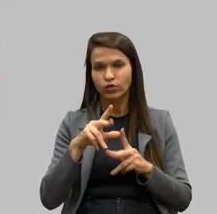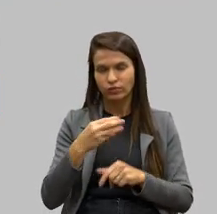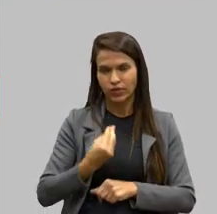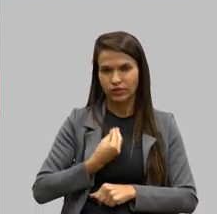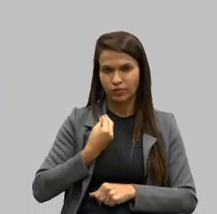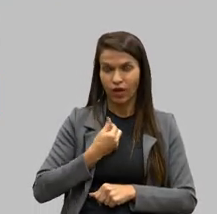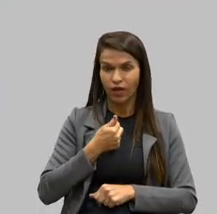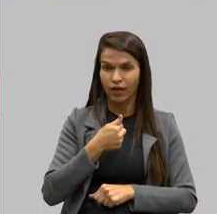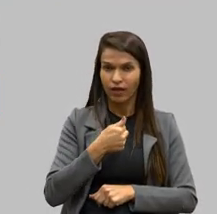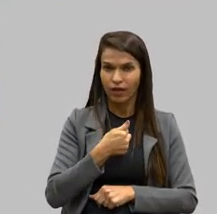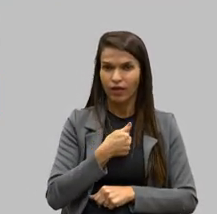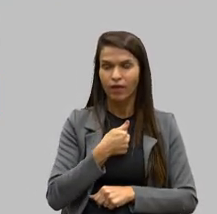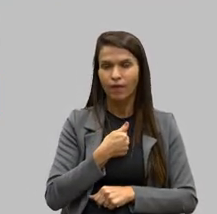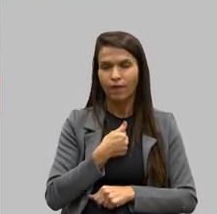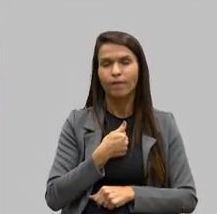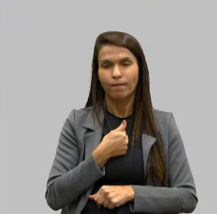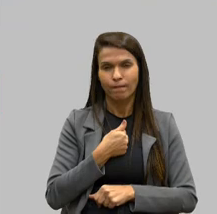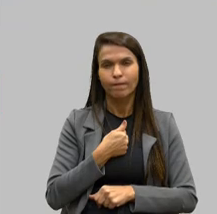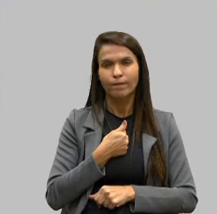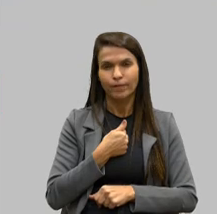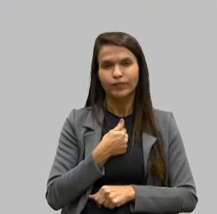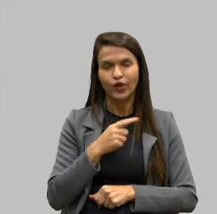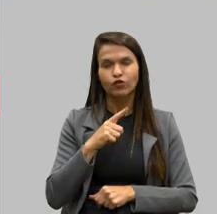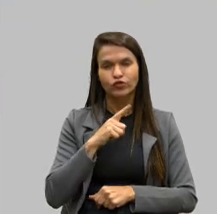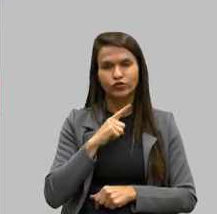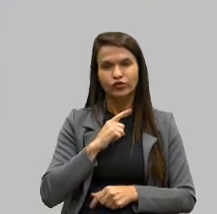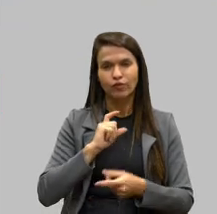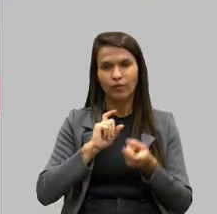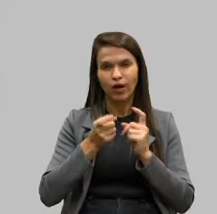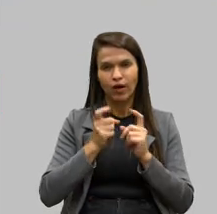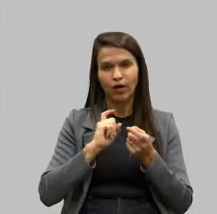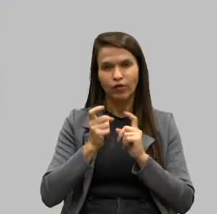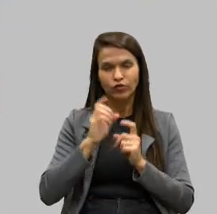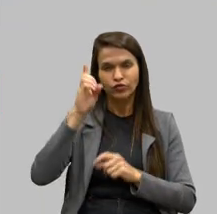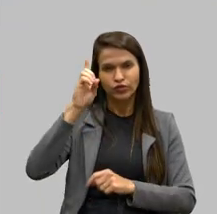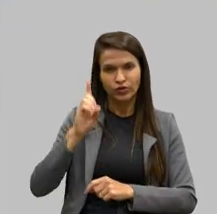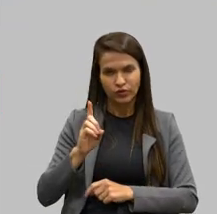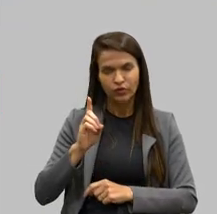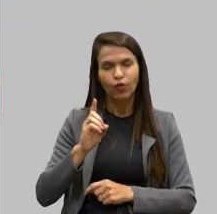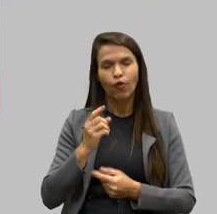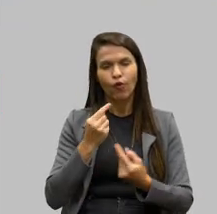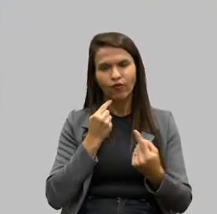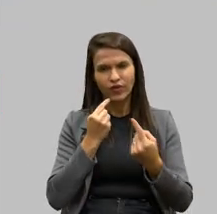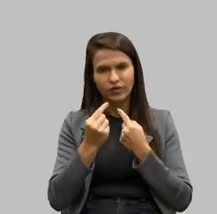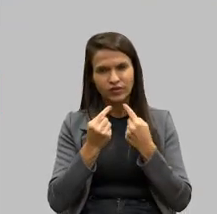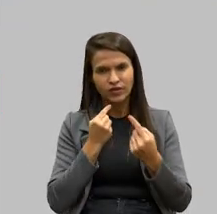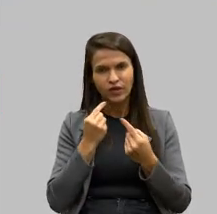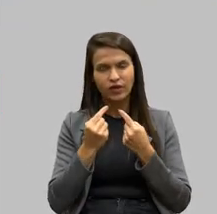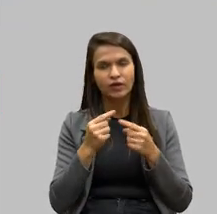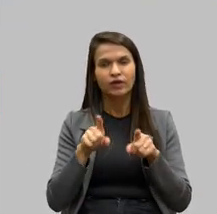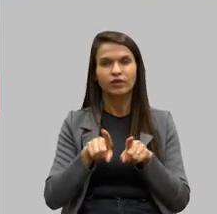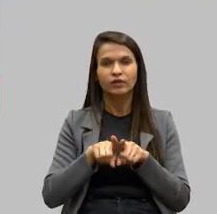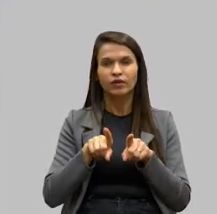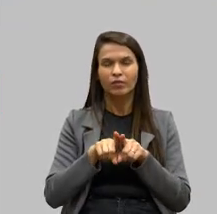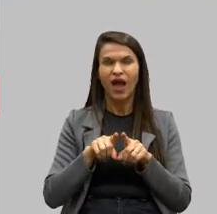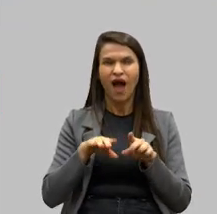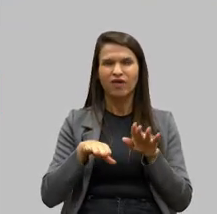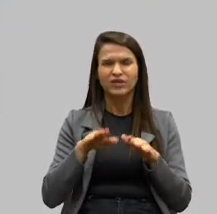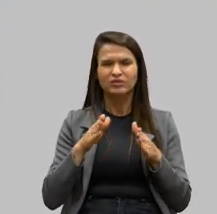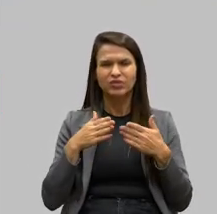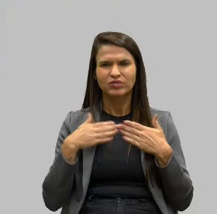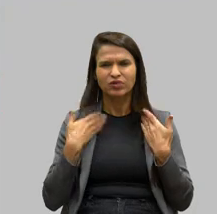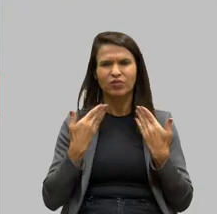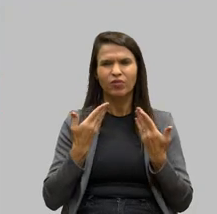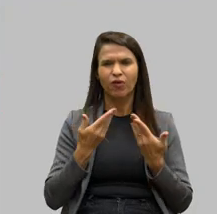pessoalmente, eu tive uma reunião com os diretores do SESEC, conversei com eles, até cheguei a assustar algumas vezes com algumas